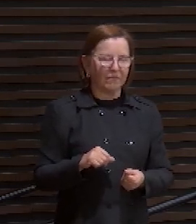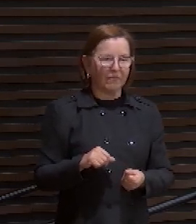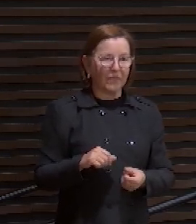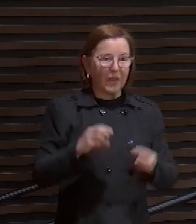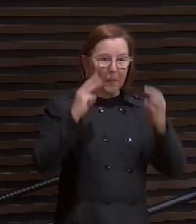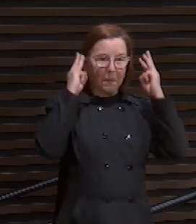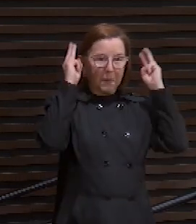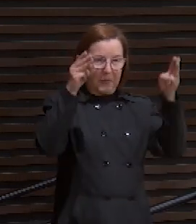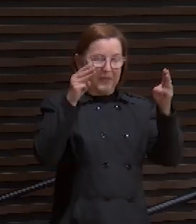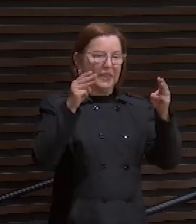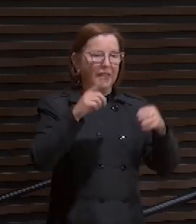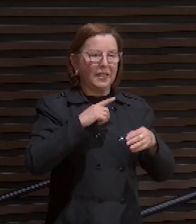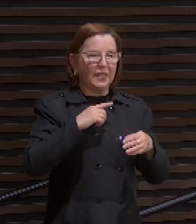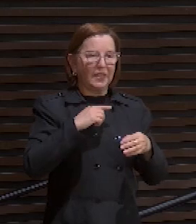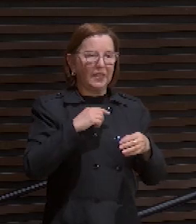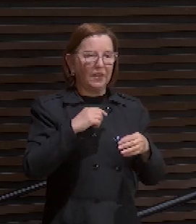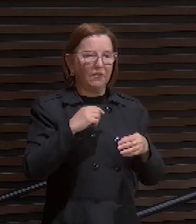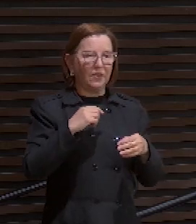informação.